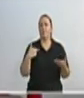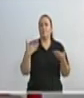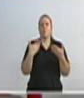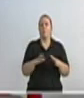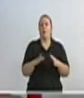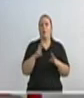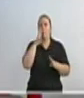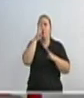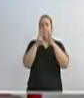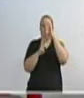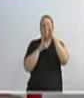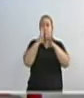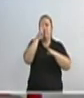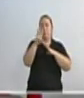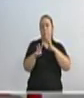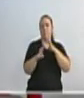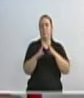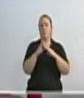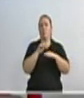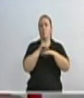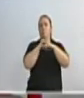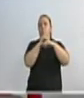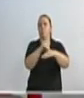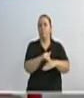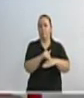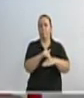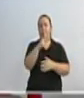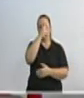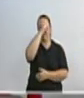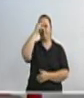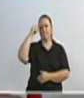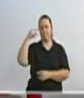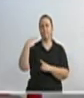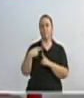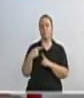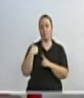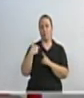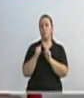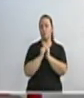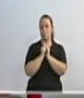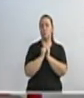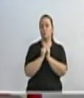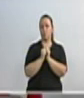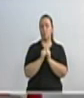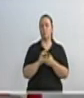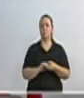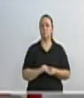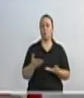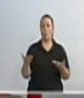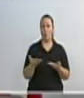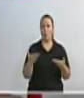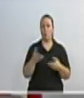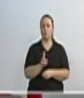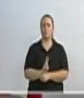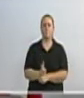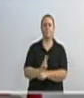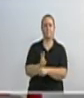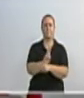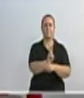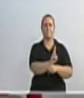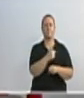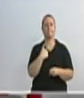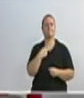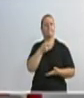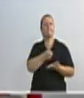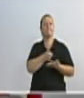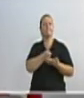ao extremo ao Executivo, porque fiz parte do Executivo no passado, e hoje, como fiscalizador, a nossa obrigação é